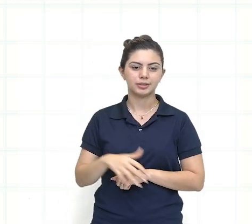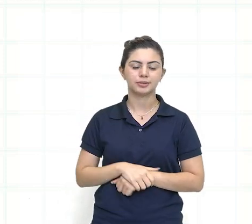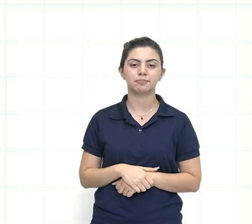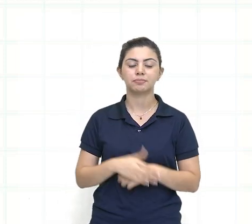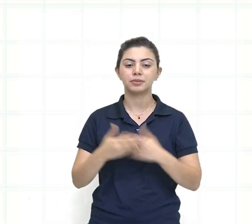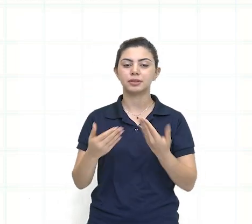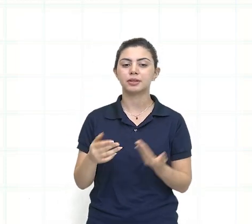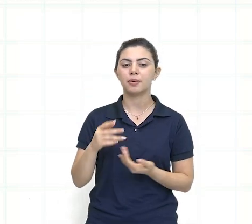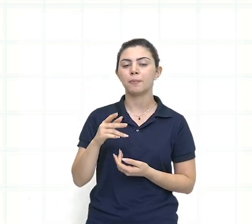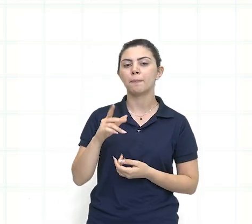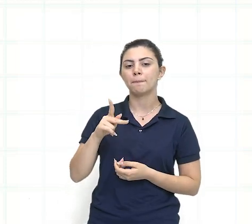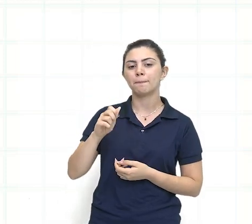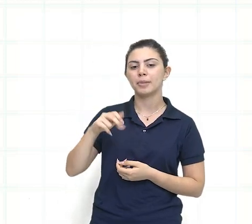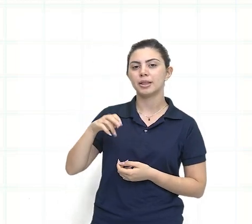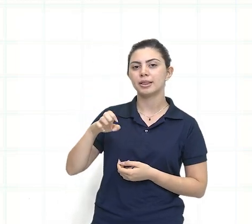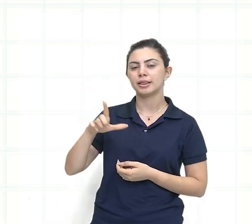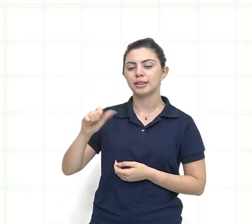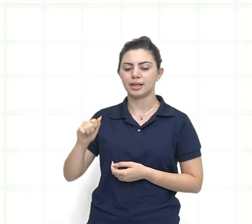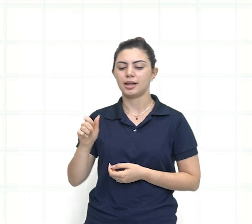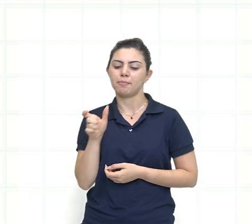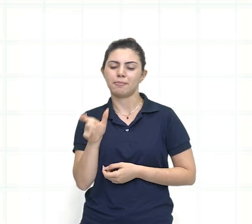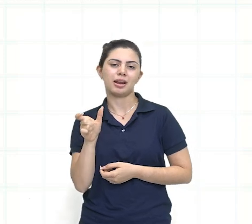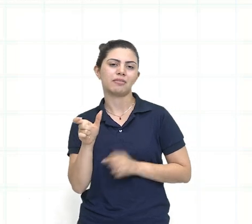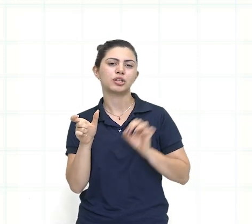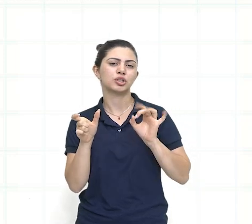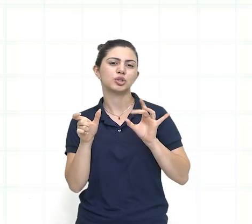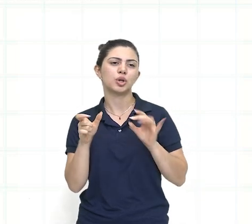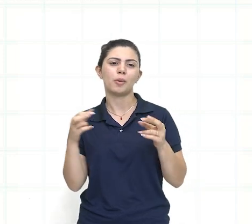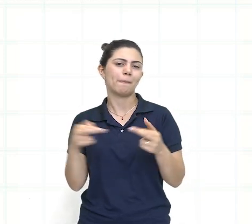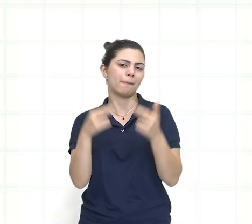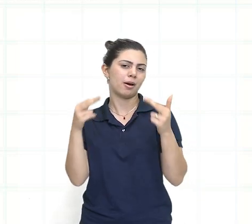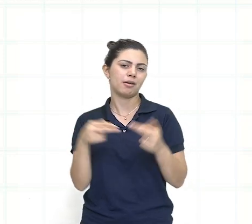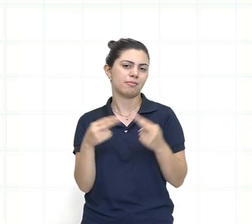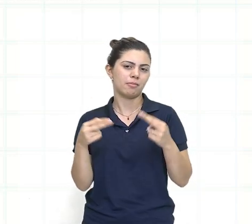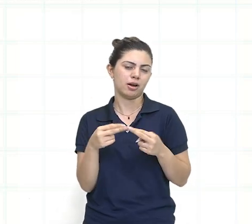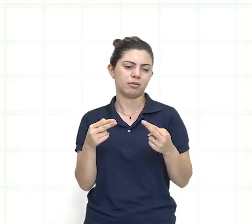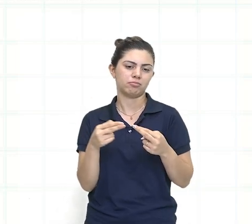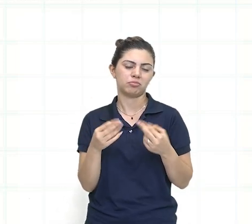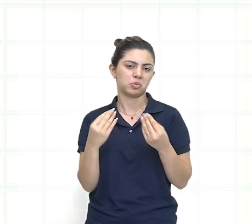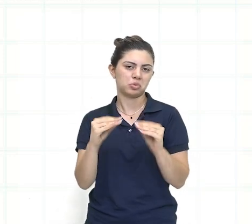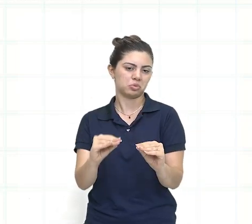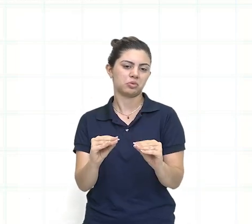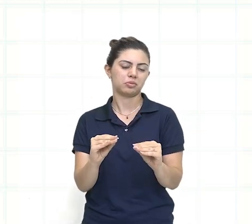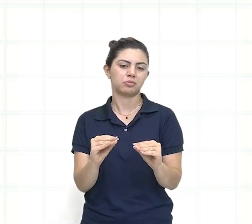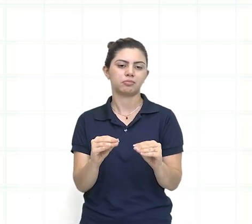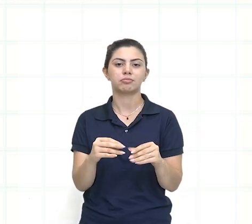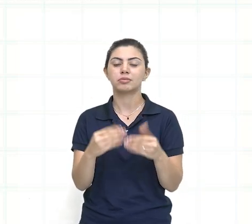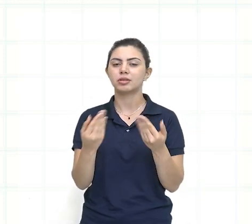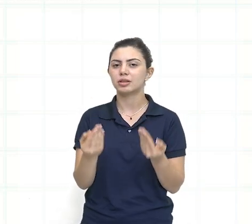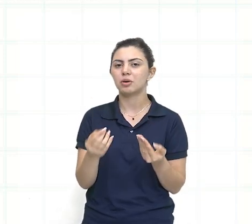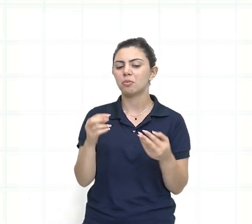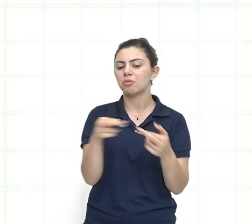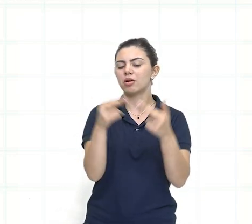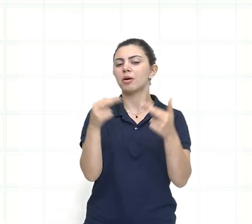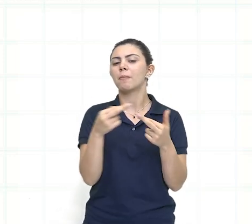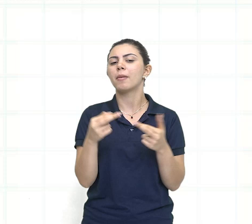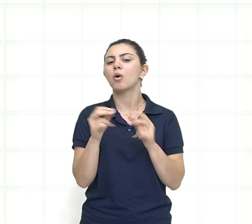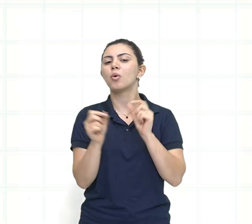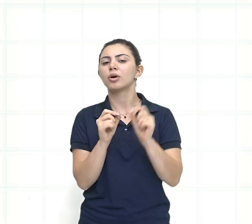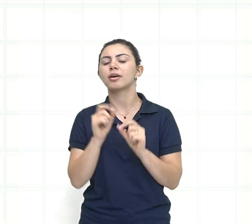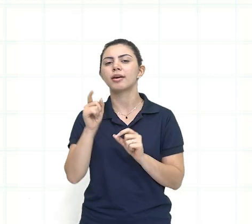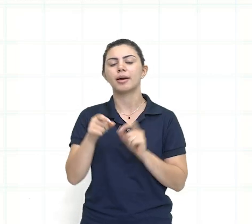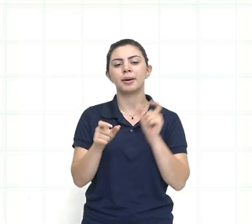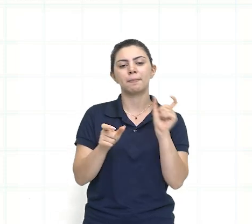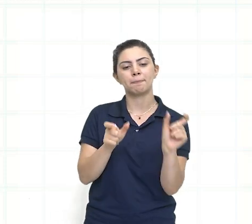ele utilizou essa palavra apenas para fazer a rima. O que é a rima? É a combinação dessas duas